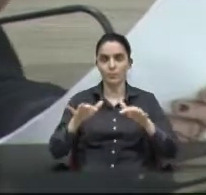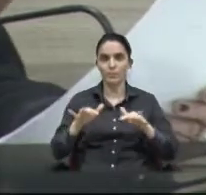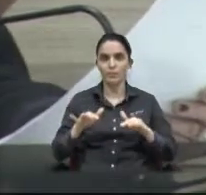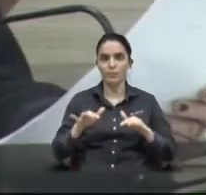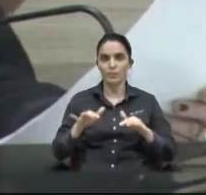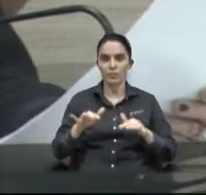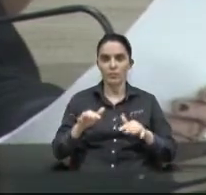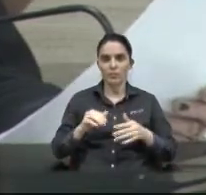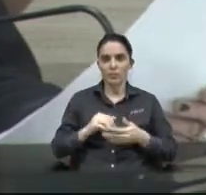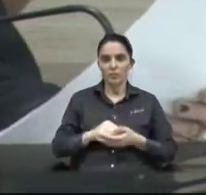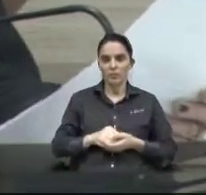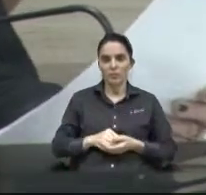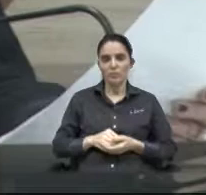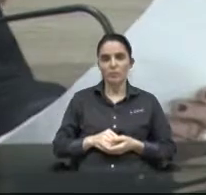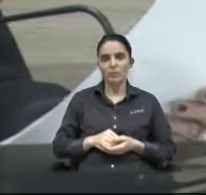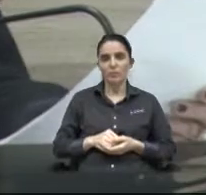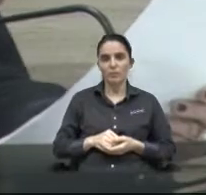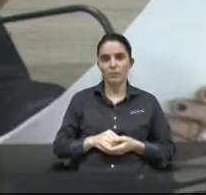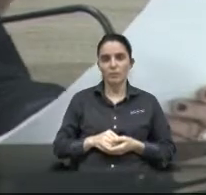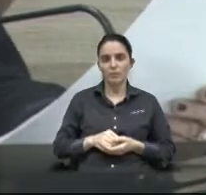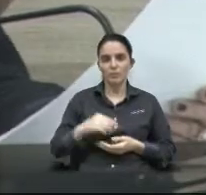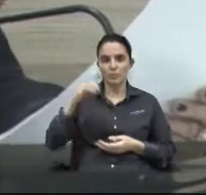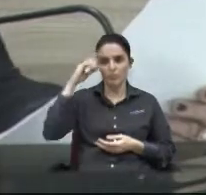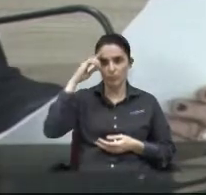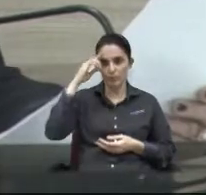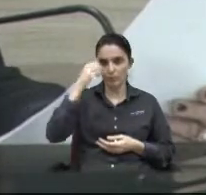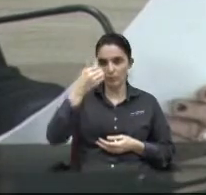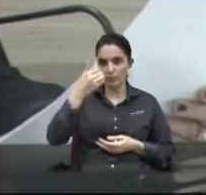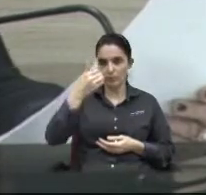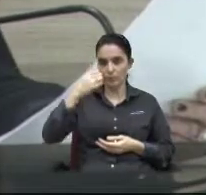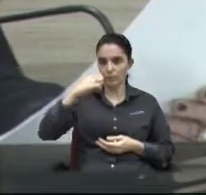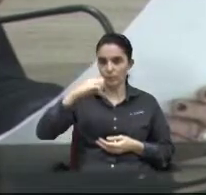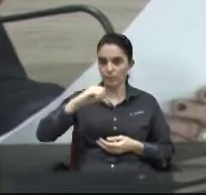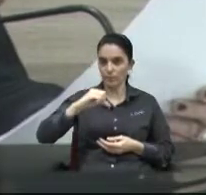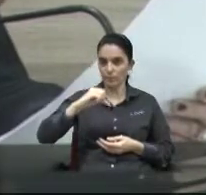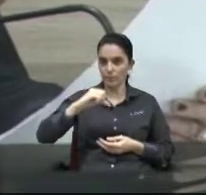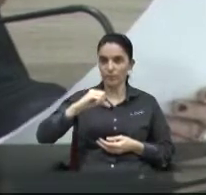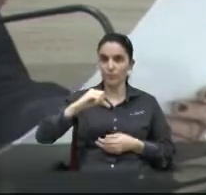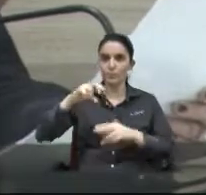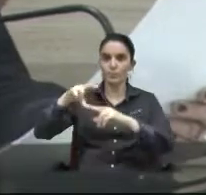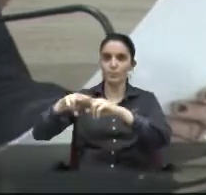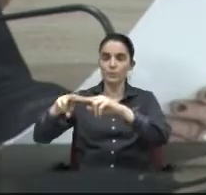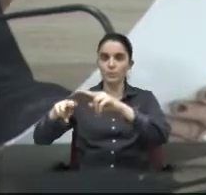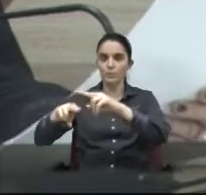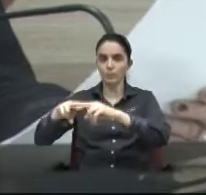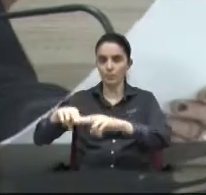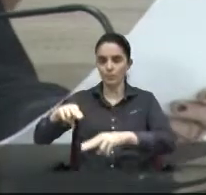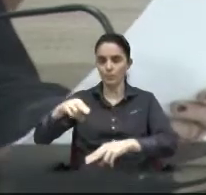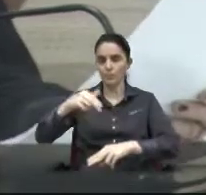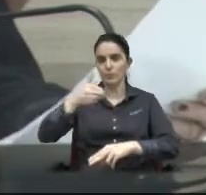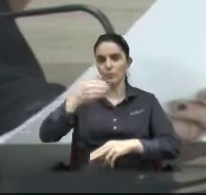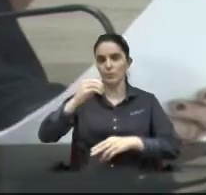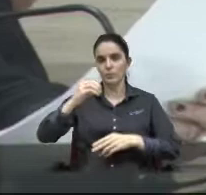vereador Vitório Bortolã, aos 19 de junho de 2017.